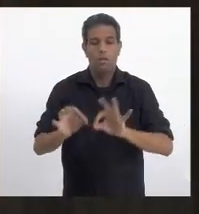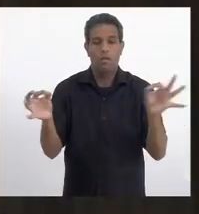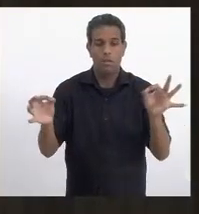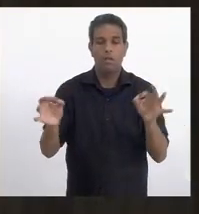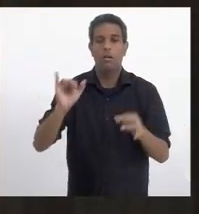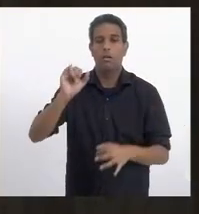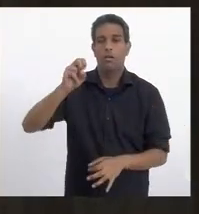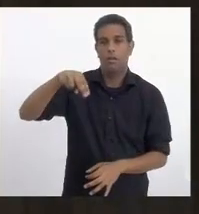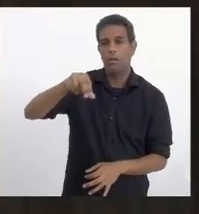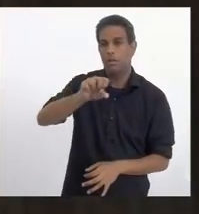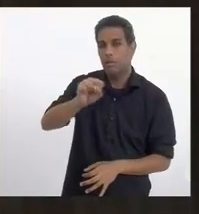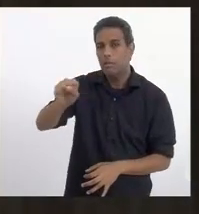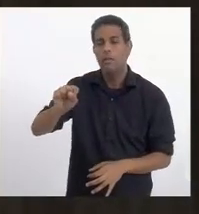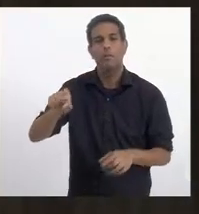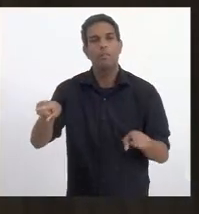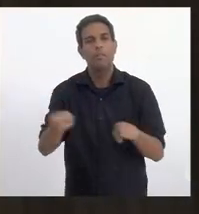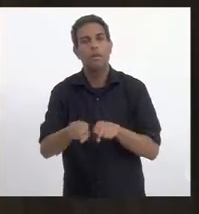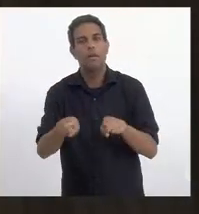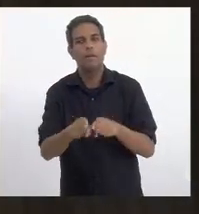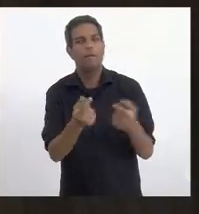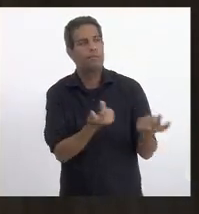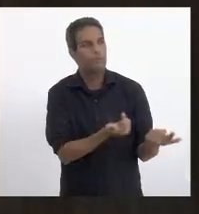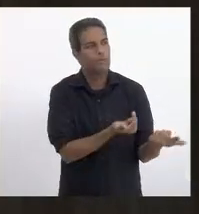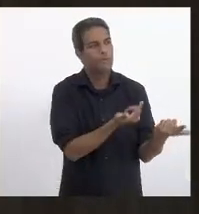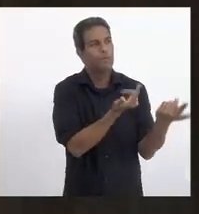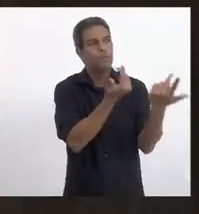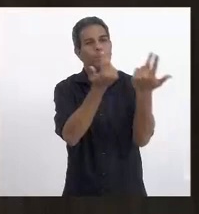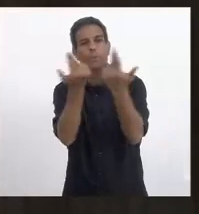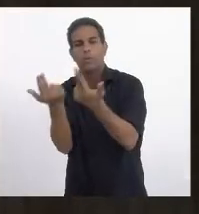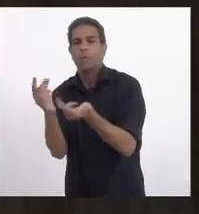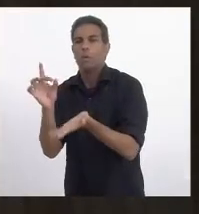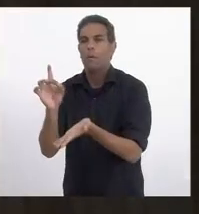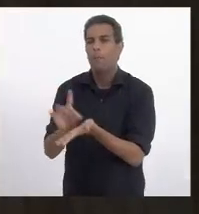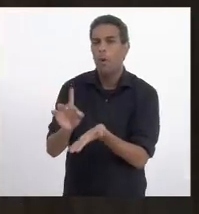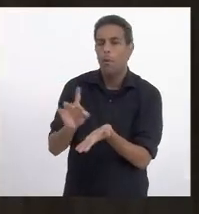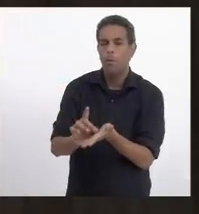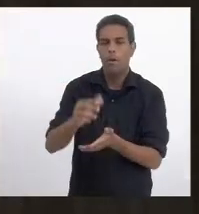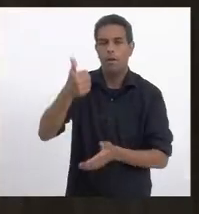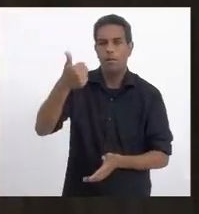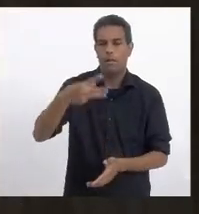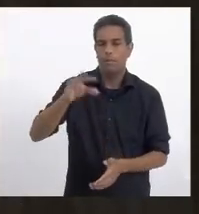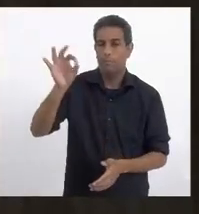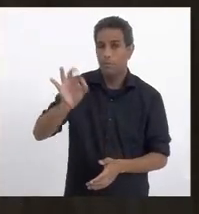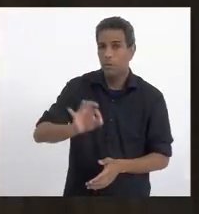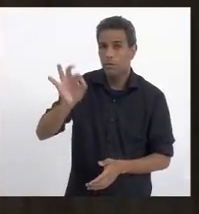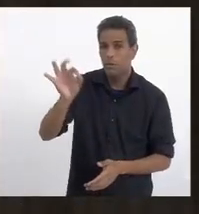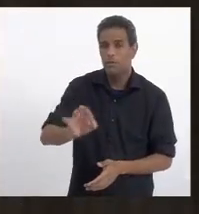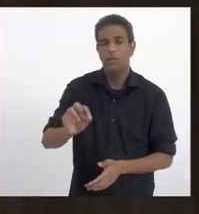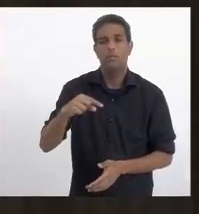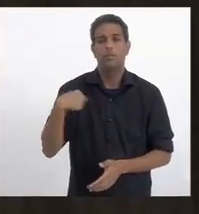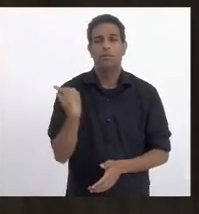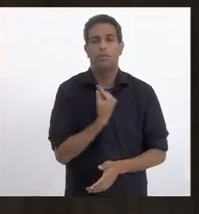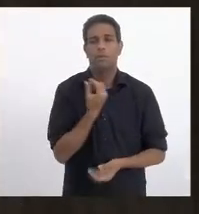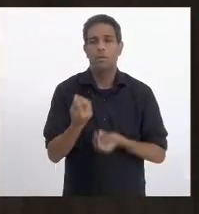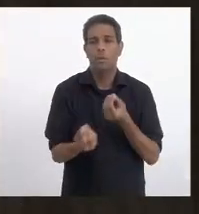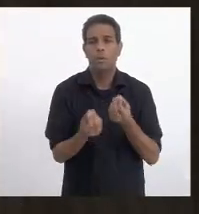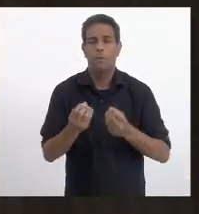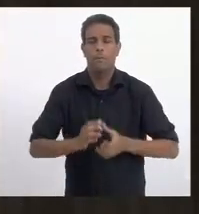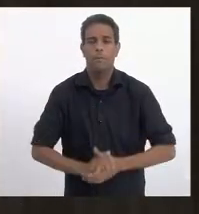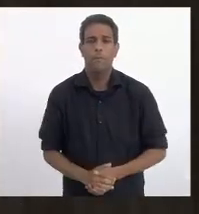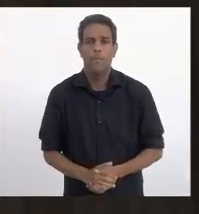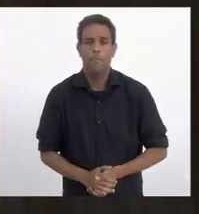INSS dando isonomia constitucional esse vídeo e ficar em 14 por cento do que sentiu o teto simples do